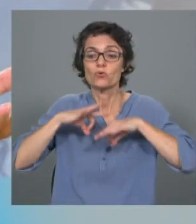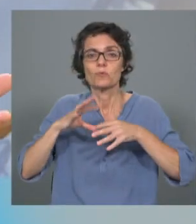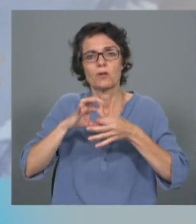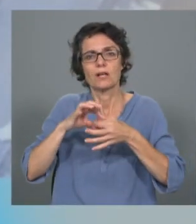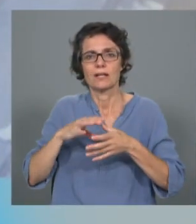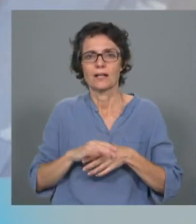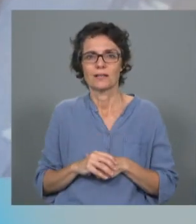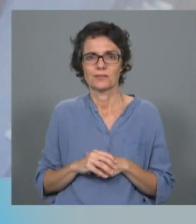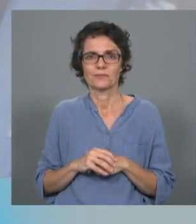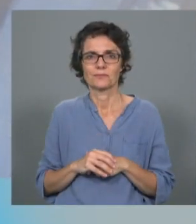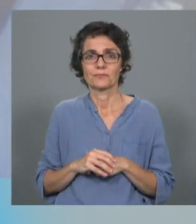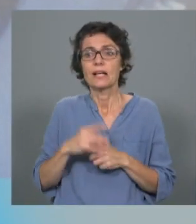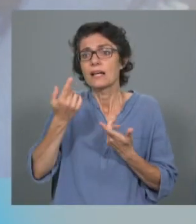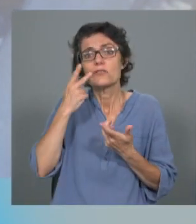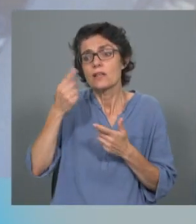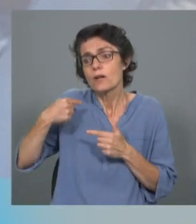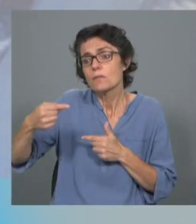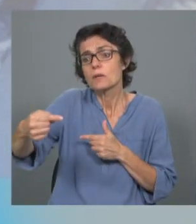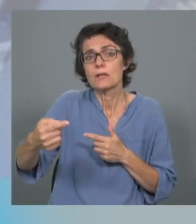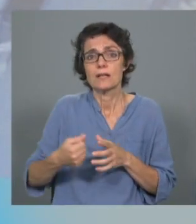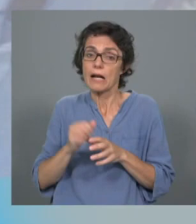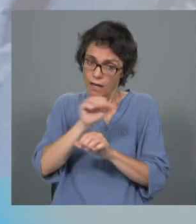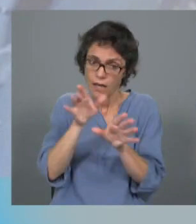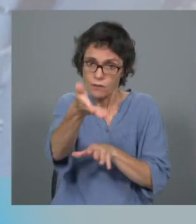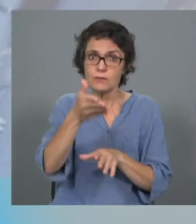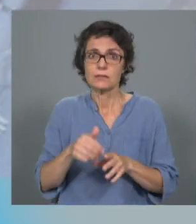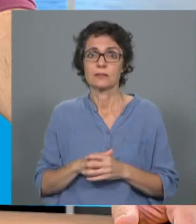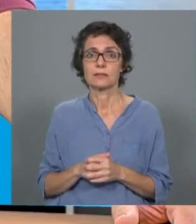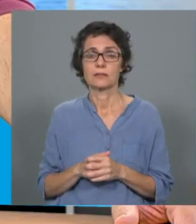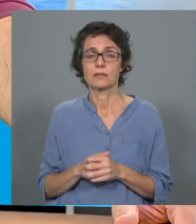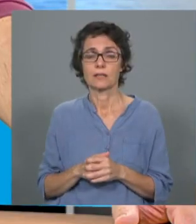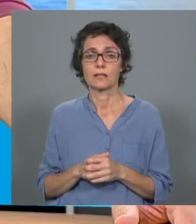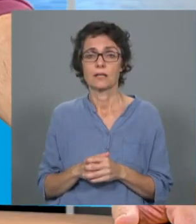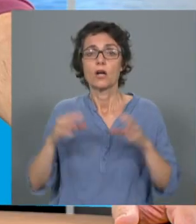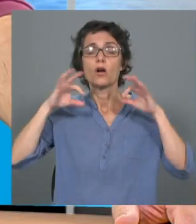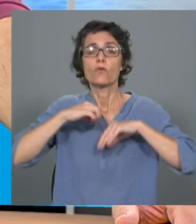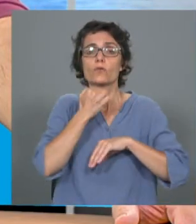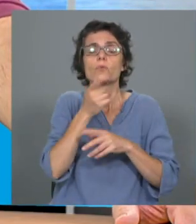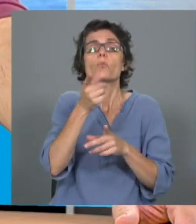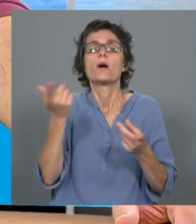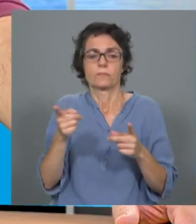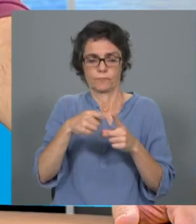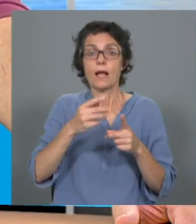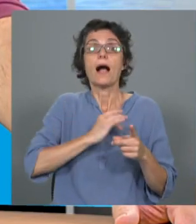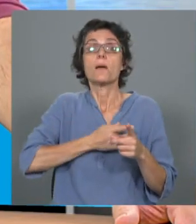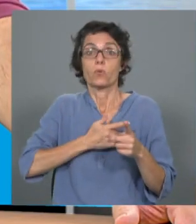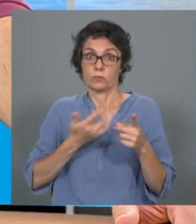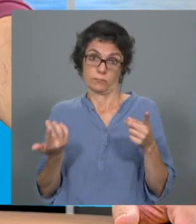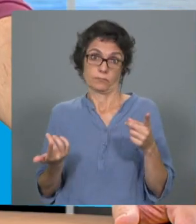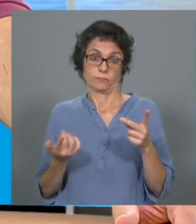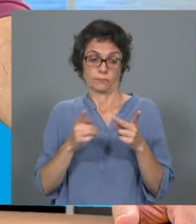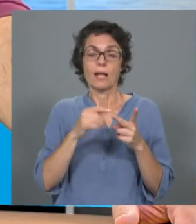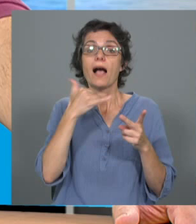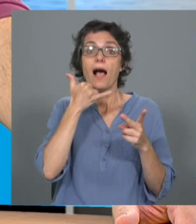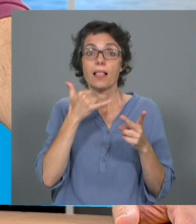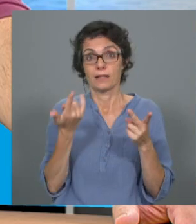nosso dia-a-dia. Claro, claro. Quais são os frutos do Espírito Santo? Amor, em primeiro lugar.